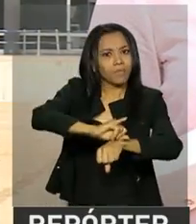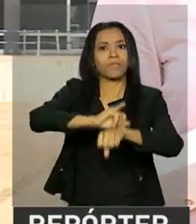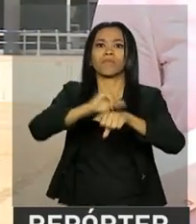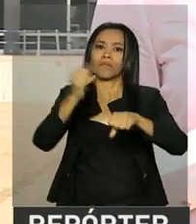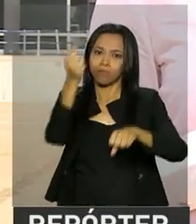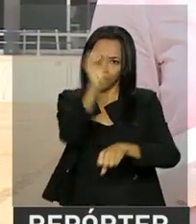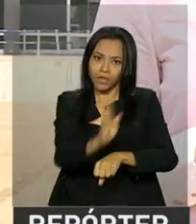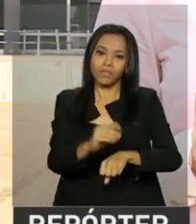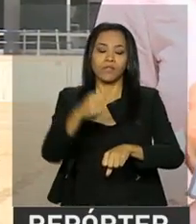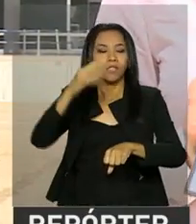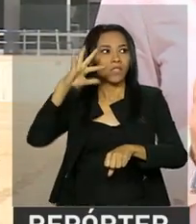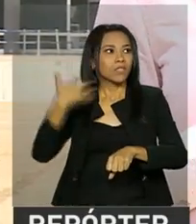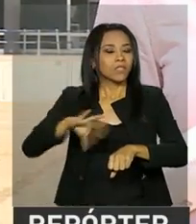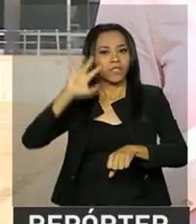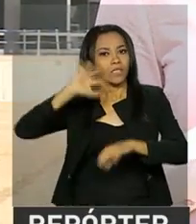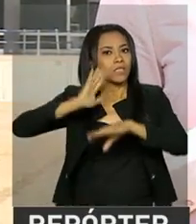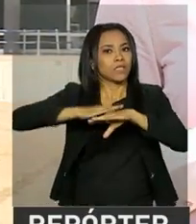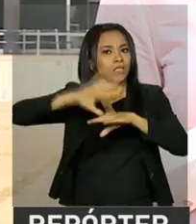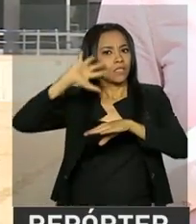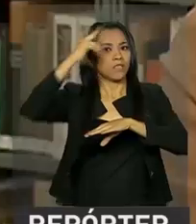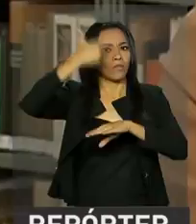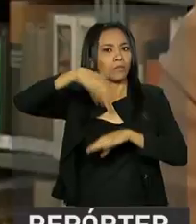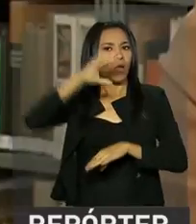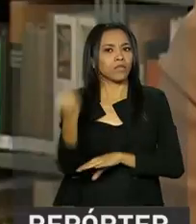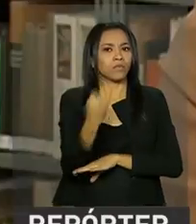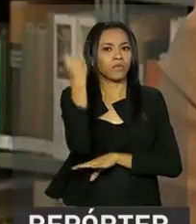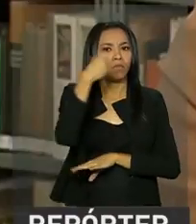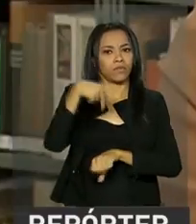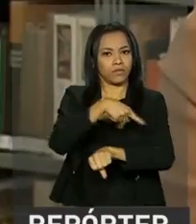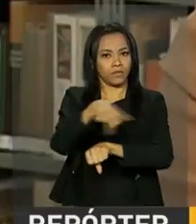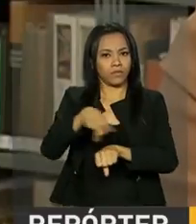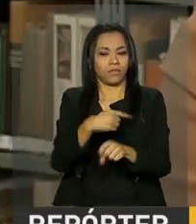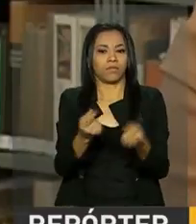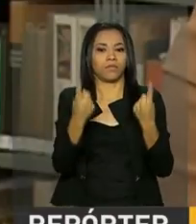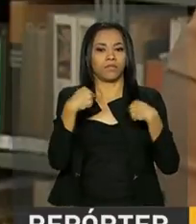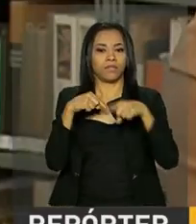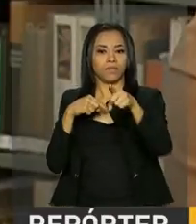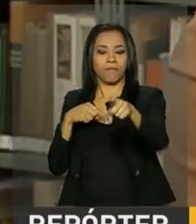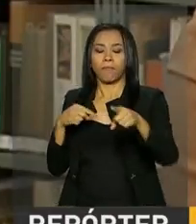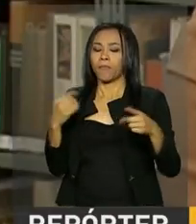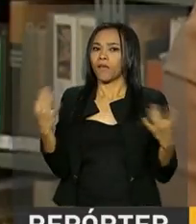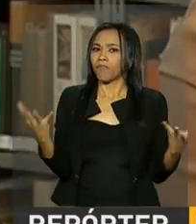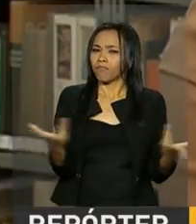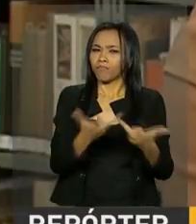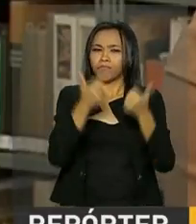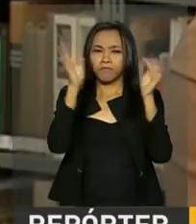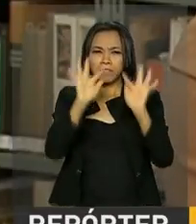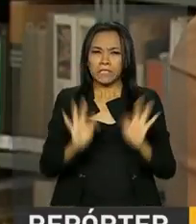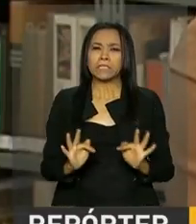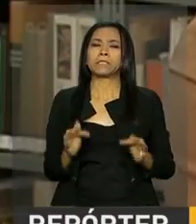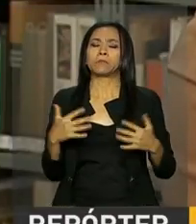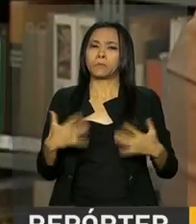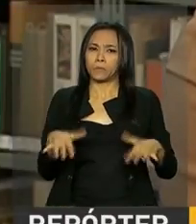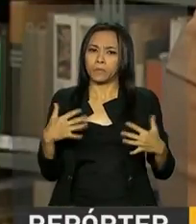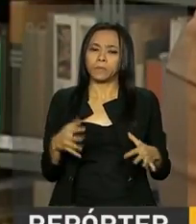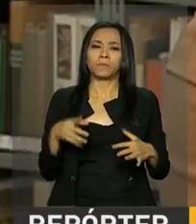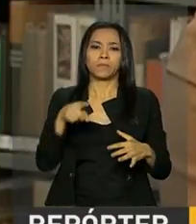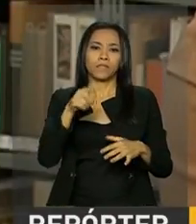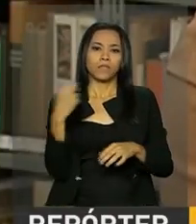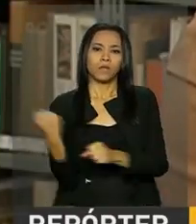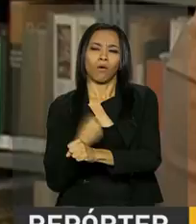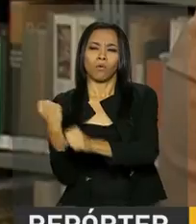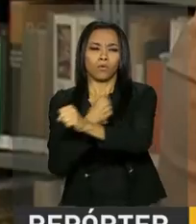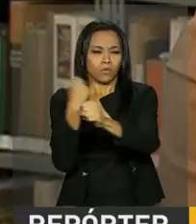cenário das decisões mais importantes do país o momento tão felizes e obra dos cães alta é claro pela pela